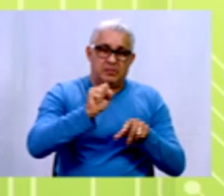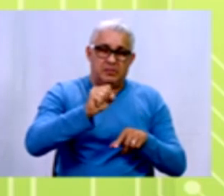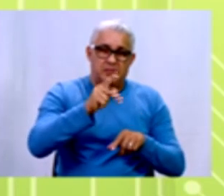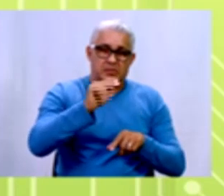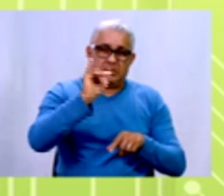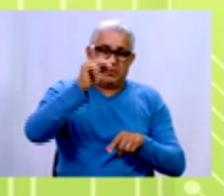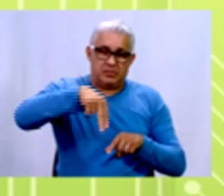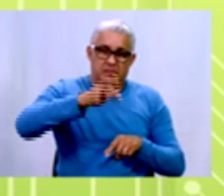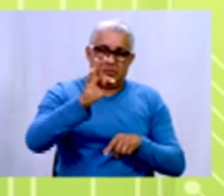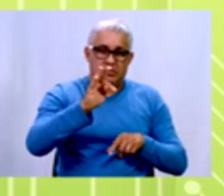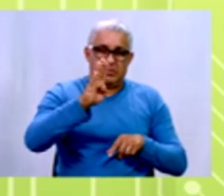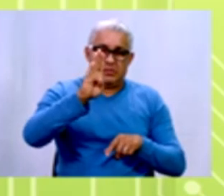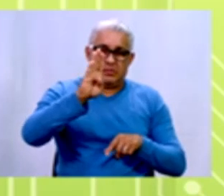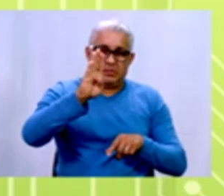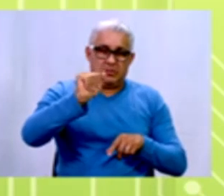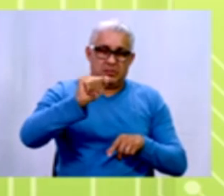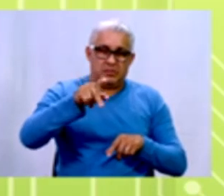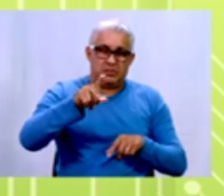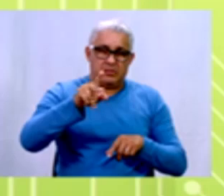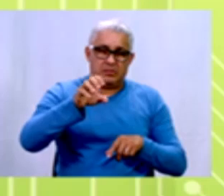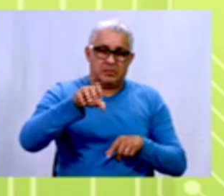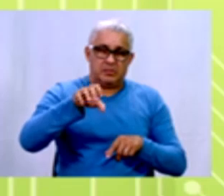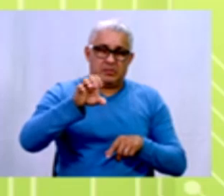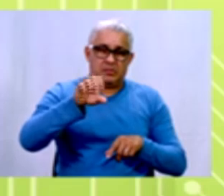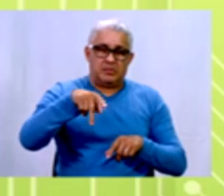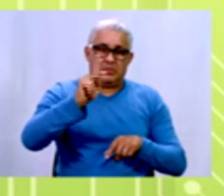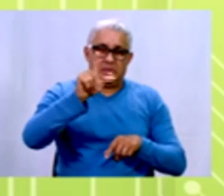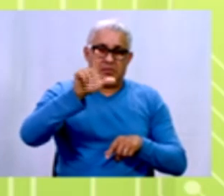requisitos de uma forma mais